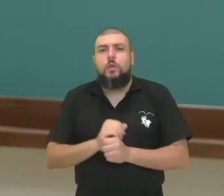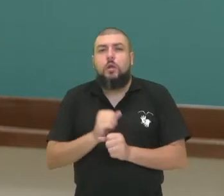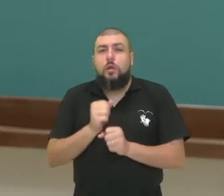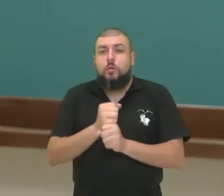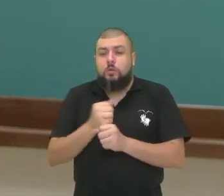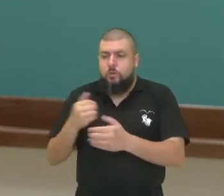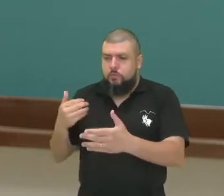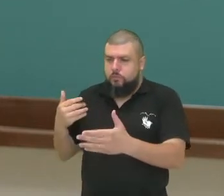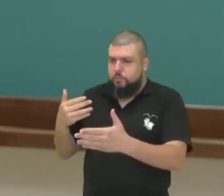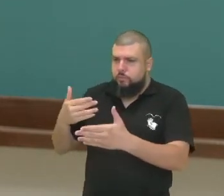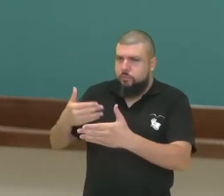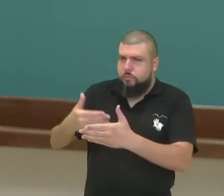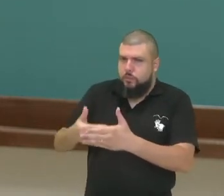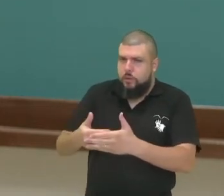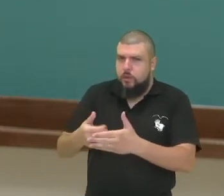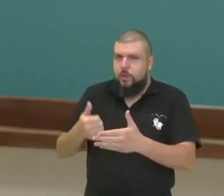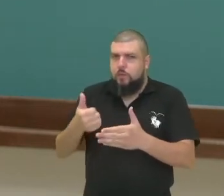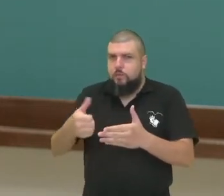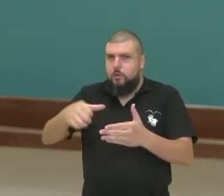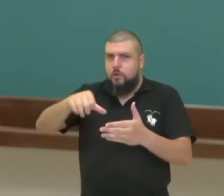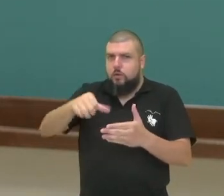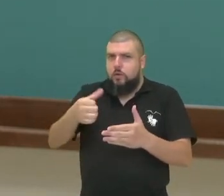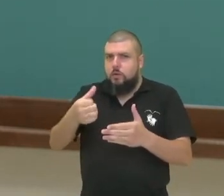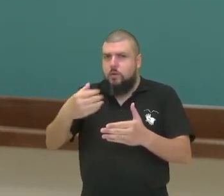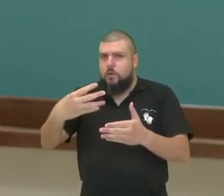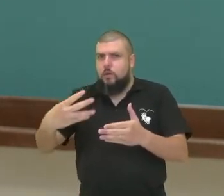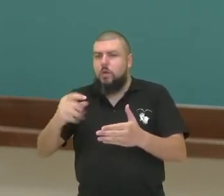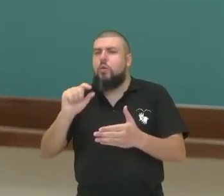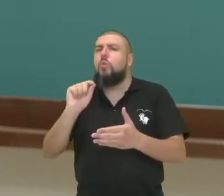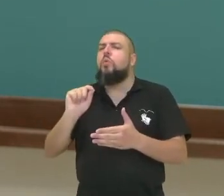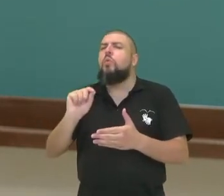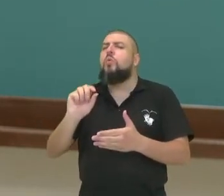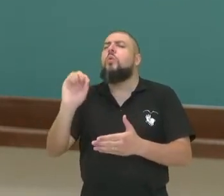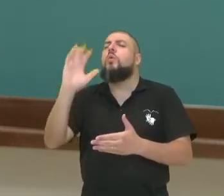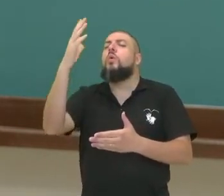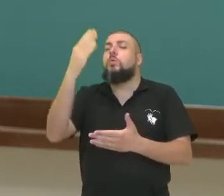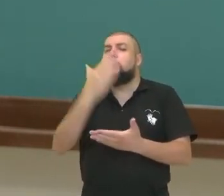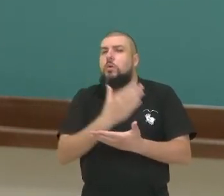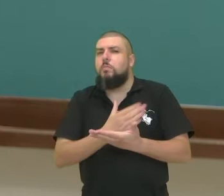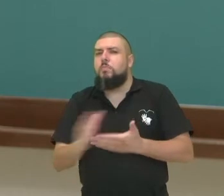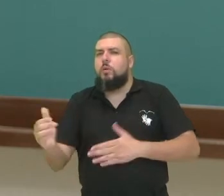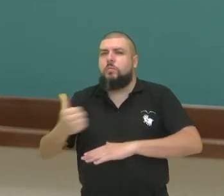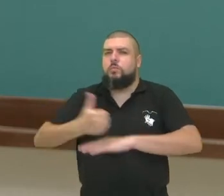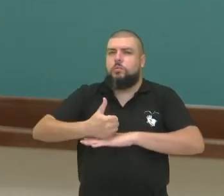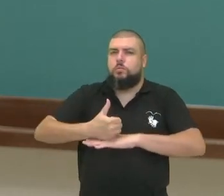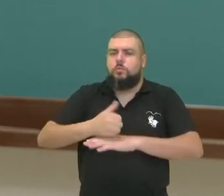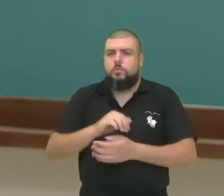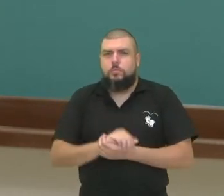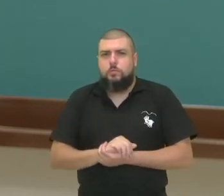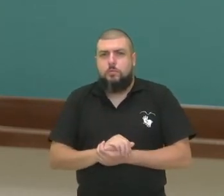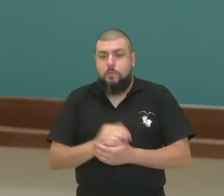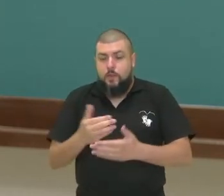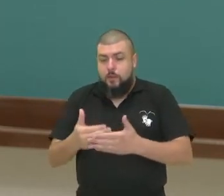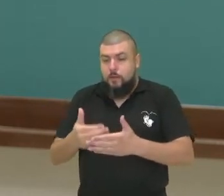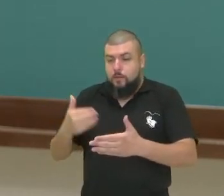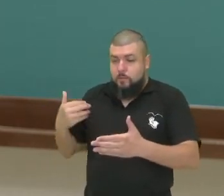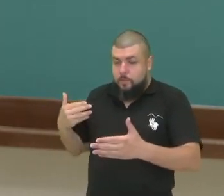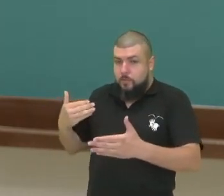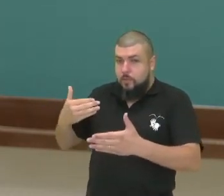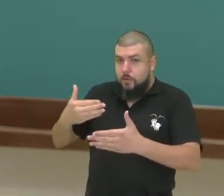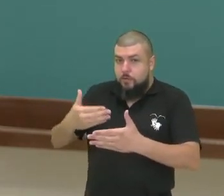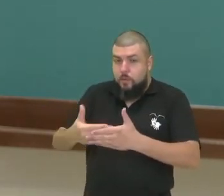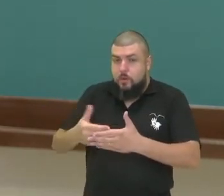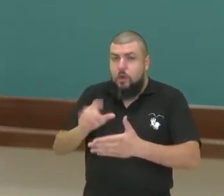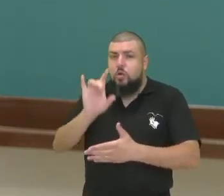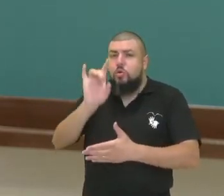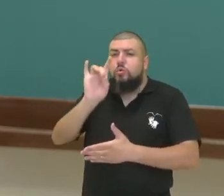1964, lembre-se, 1964 foi o ano do golpe. O Brasil era apenas o país do futuro, o Brasil era apenas uma